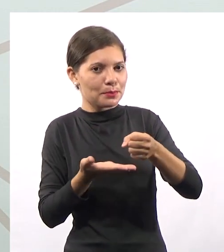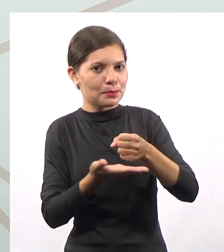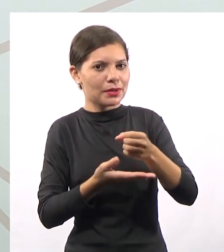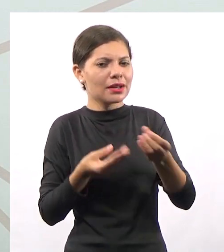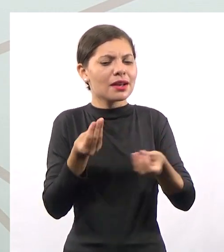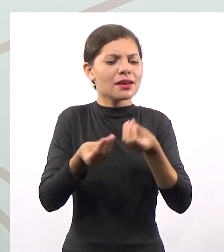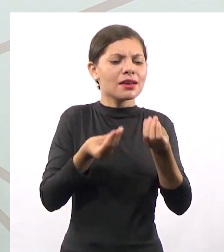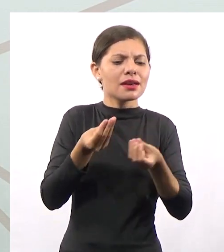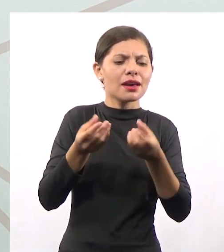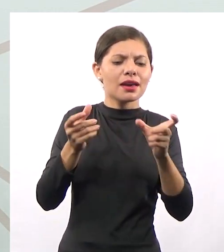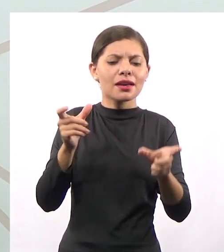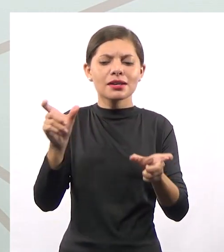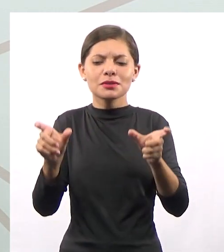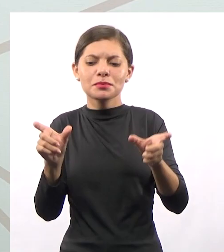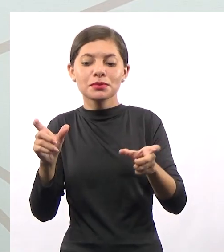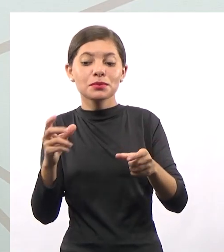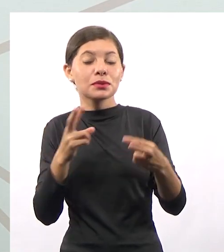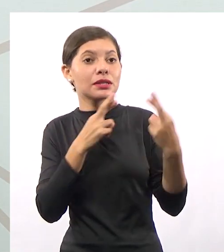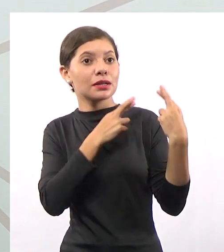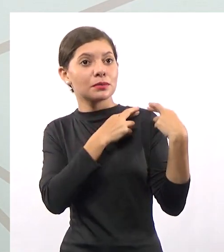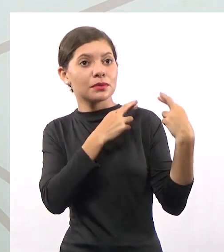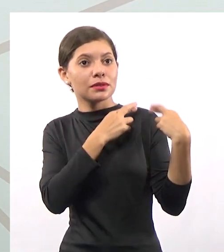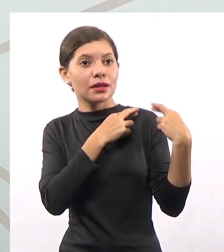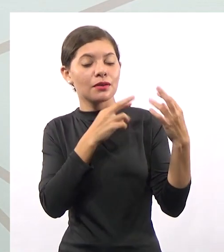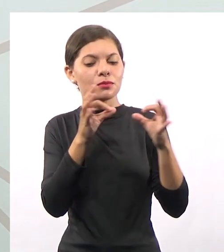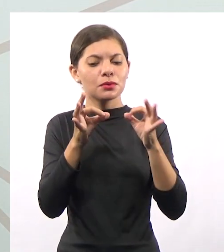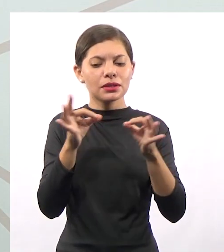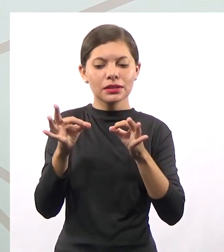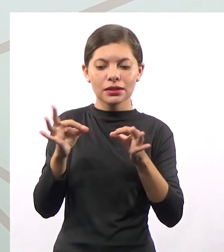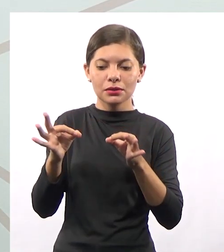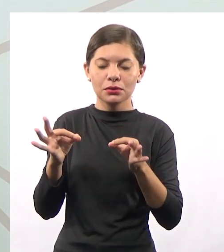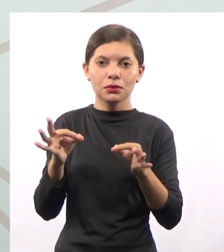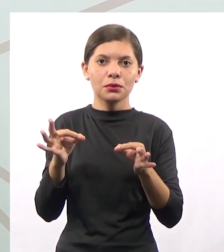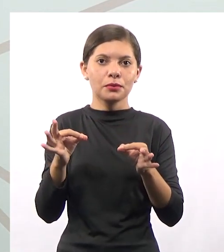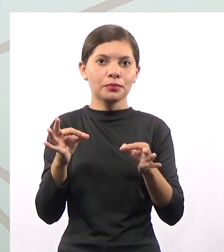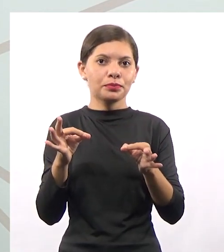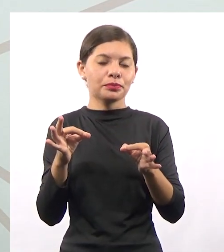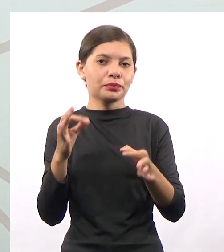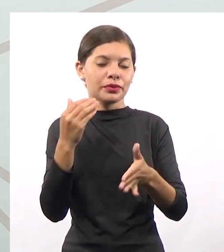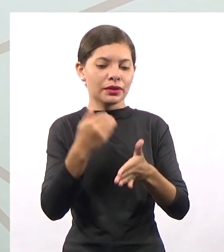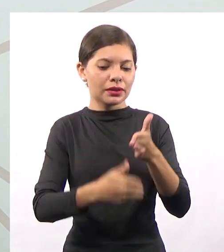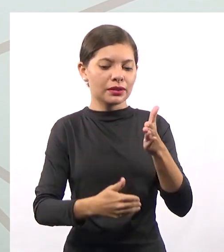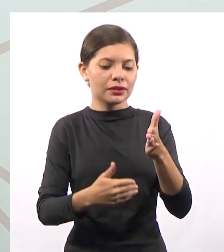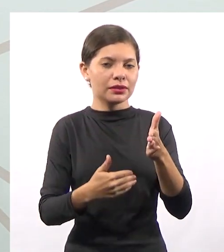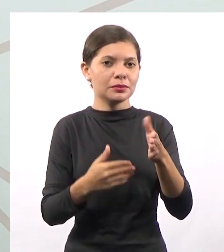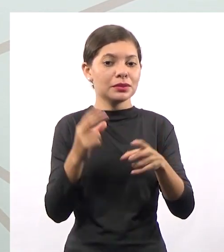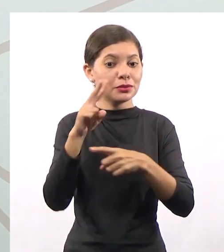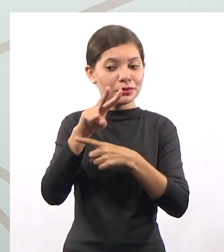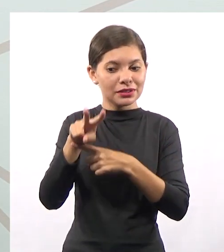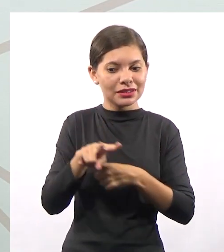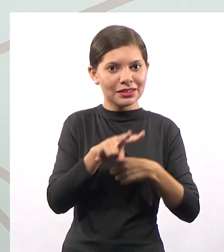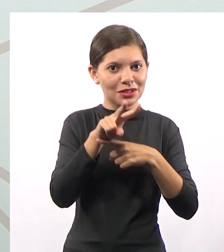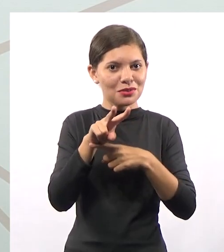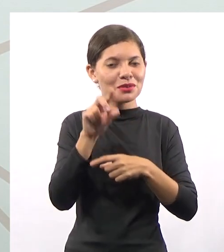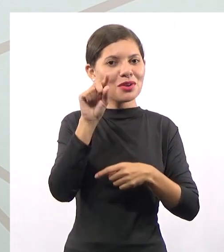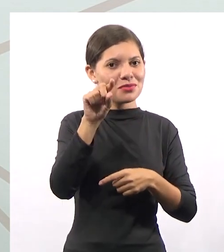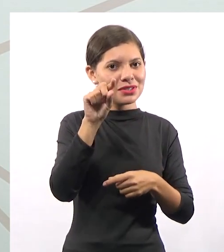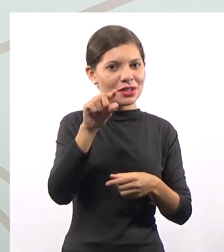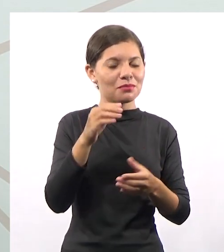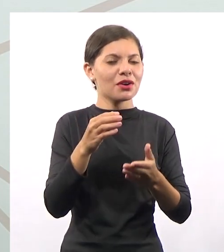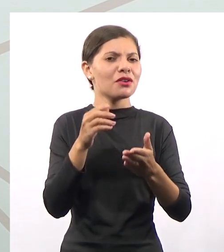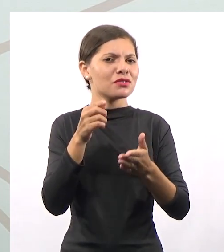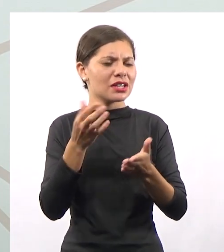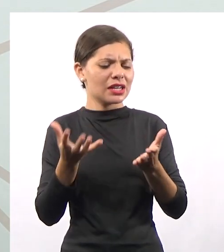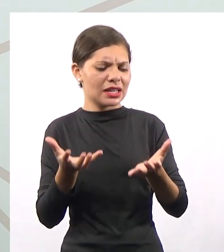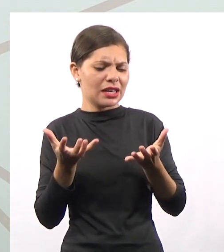Básica, quem são os agentes responsáveis, quem é o ordenador de despesa e quem é o agente fiscalizador, que